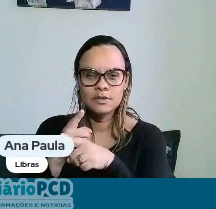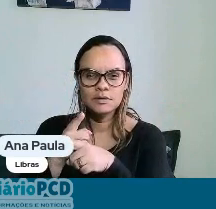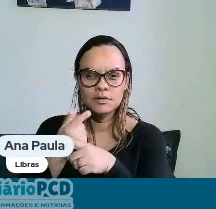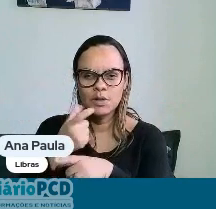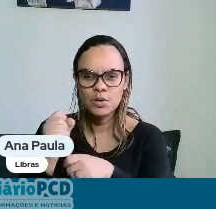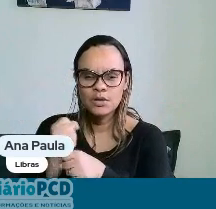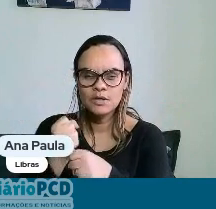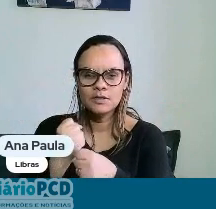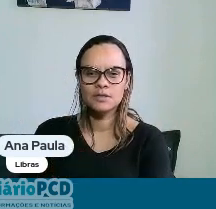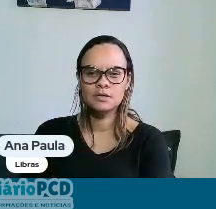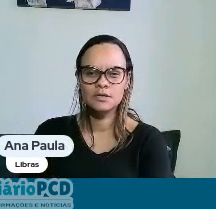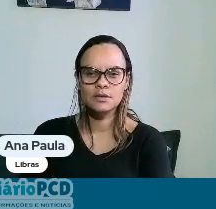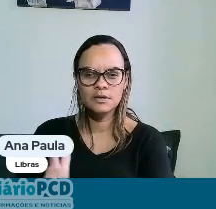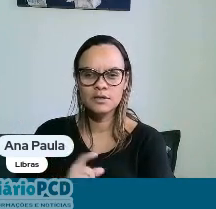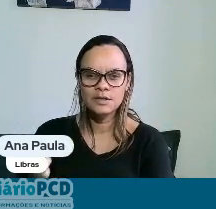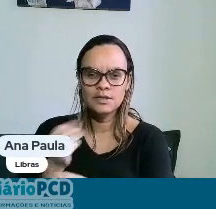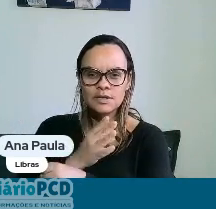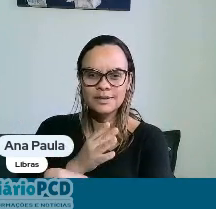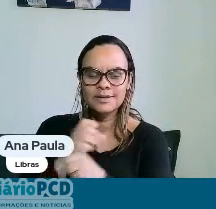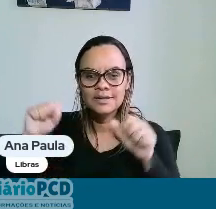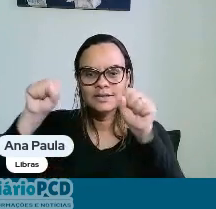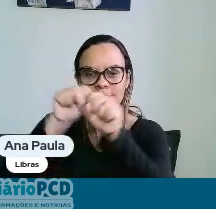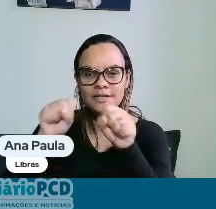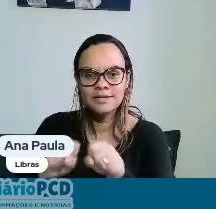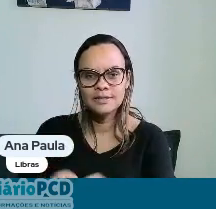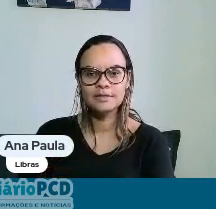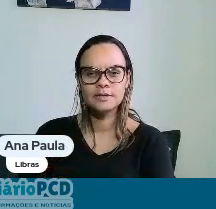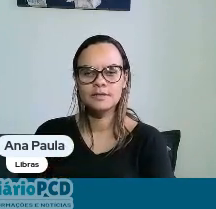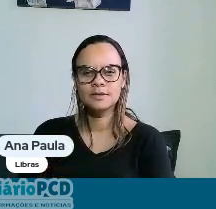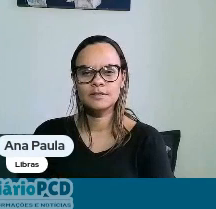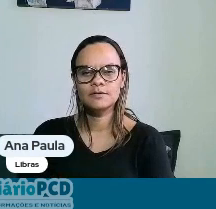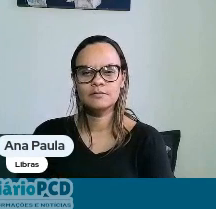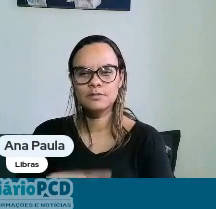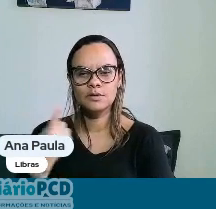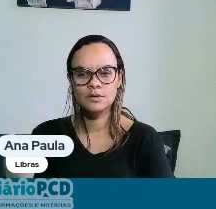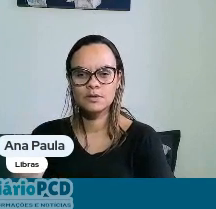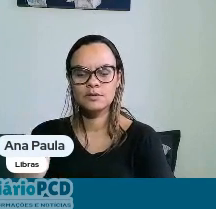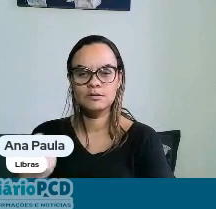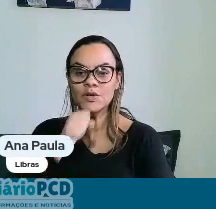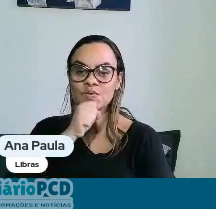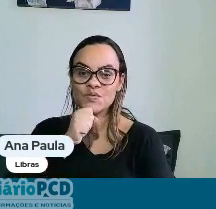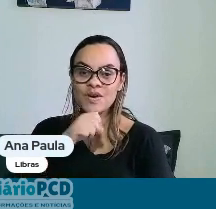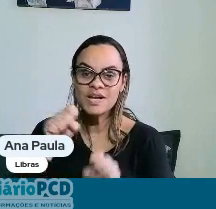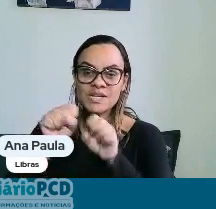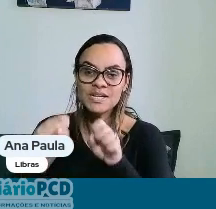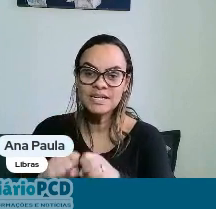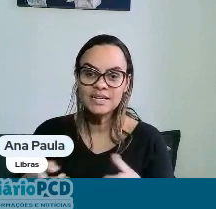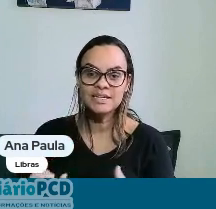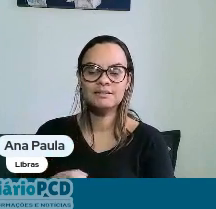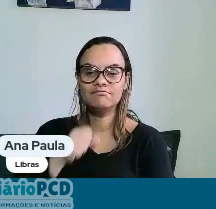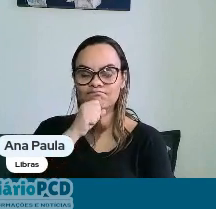anos. Nós vamos ter um novo sistema ao lado do velho sistema